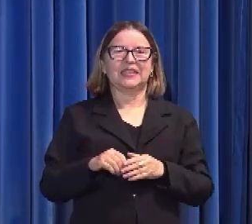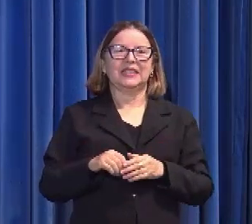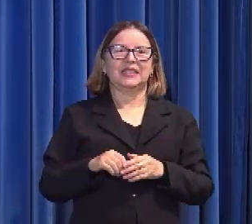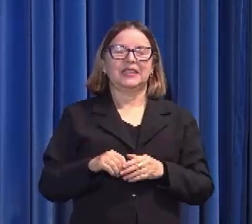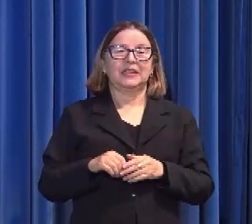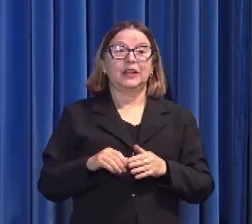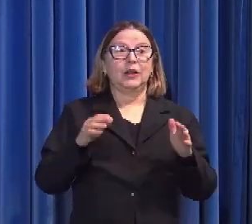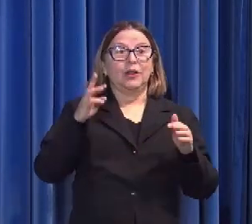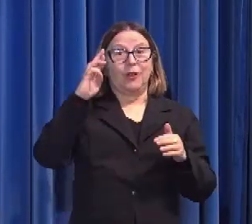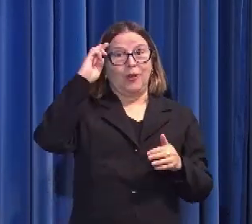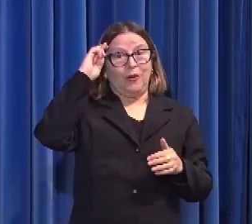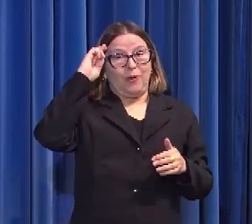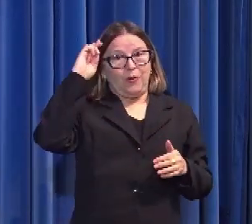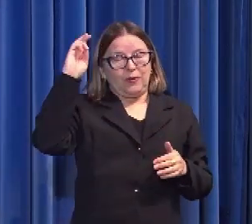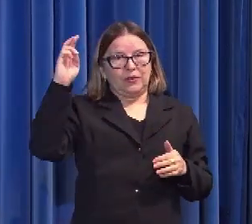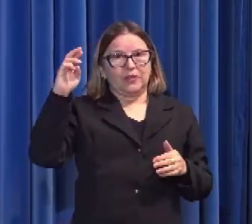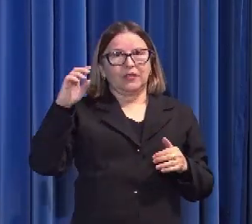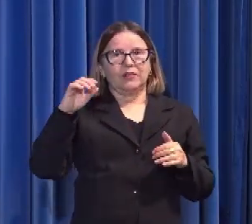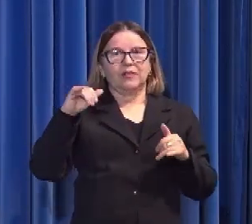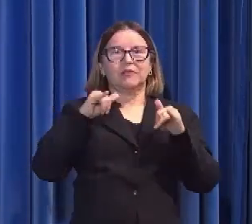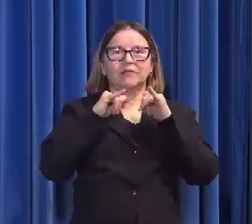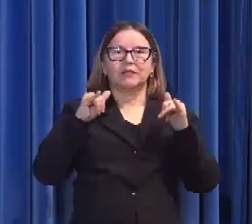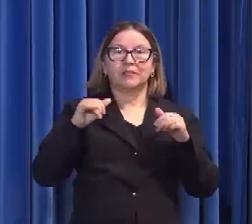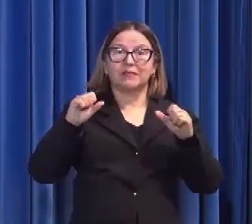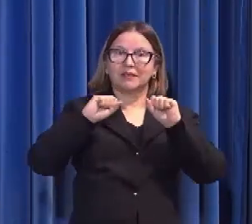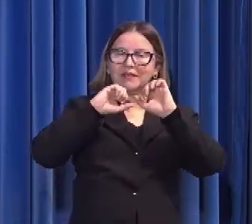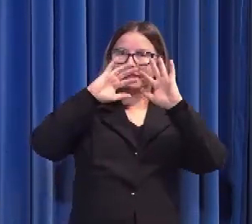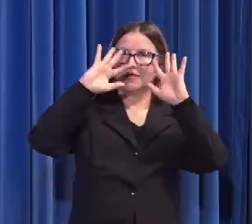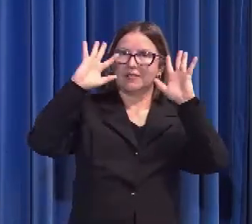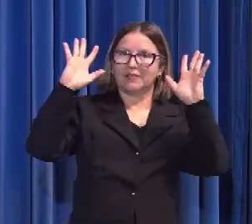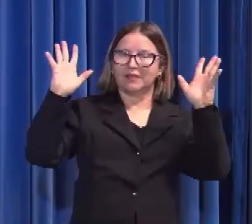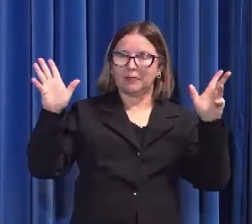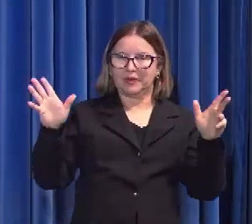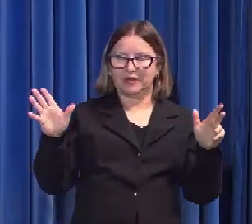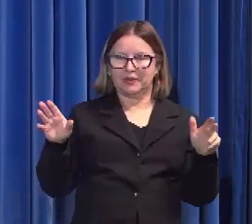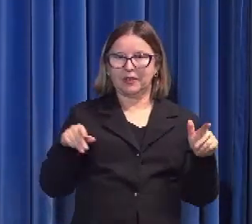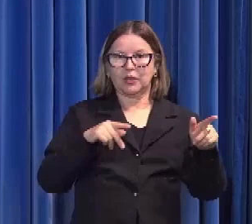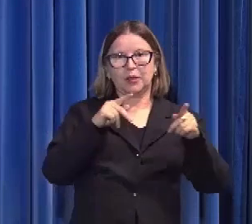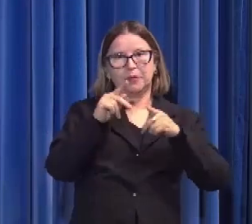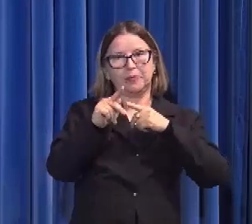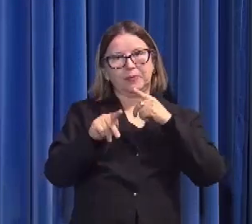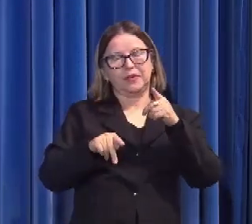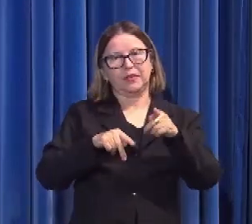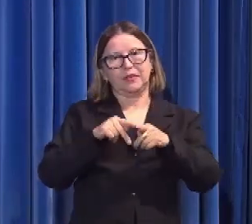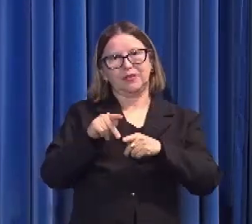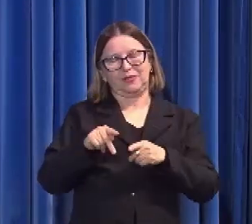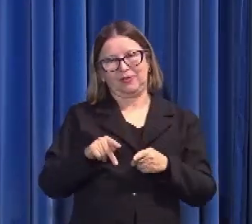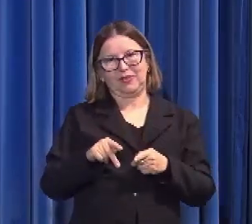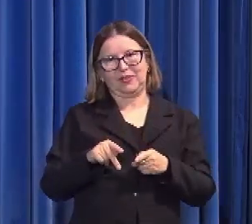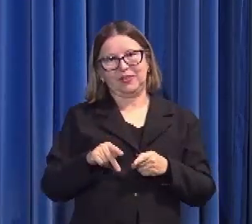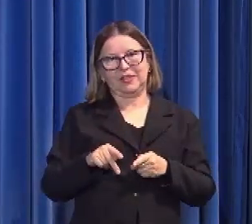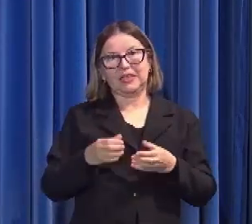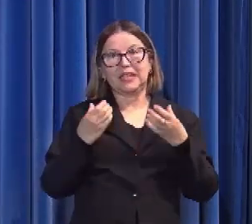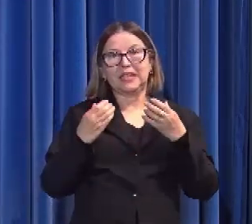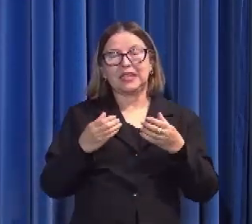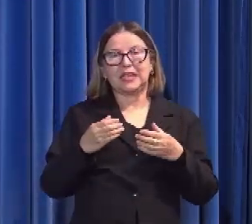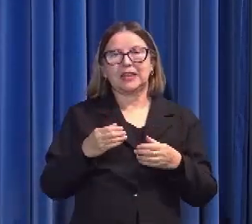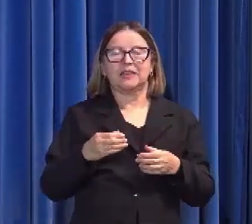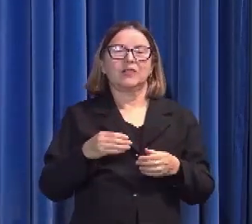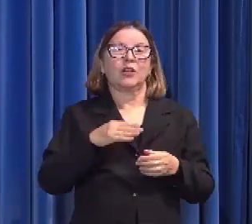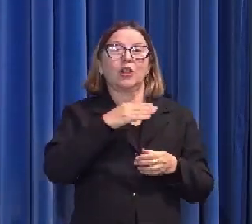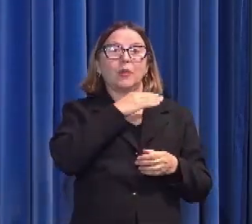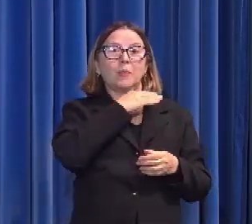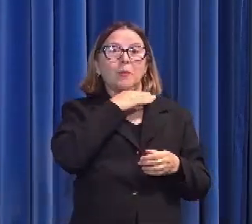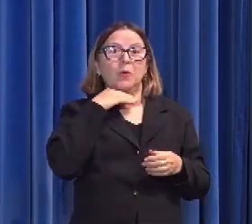senhor está dizendo aqui claramente pessoas que estão disponíveis a morrer umas pelas outras não